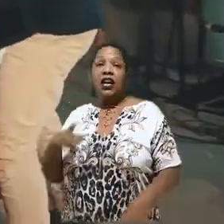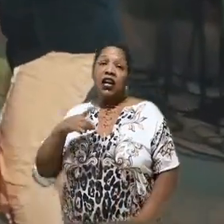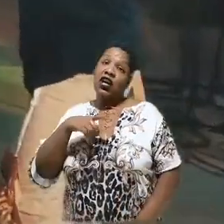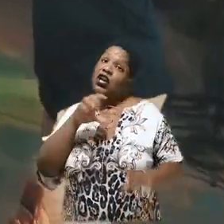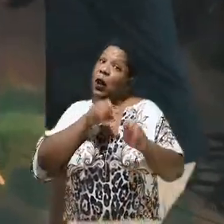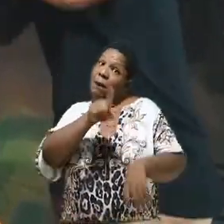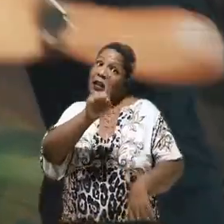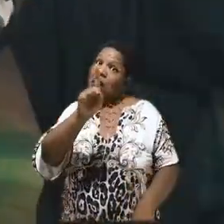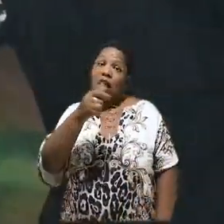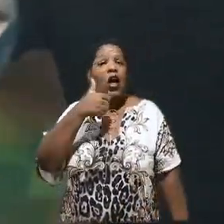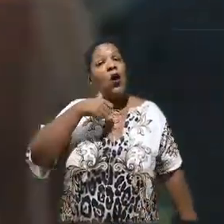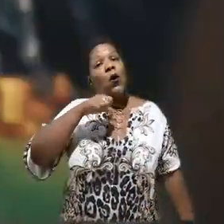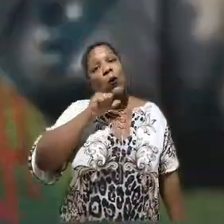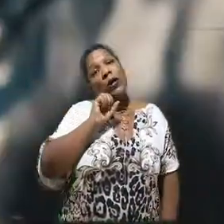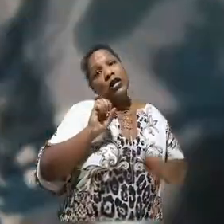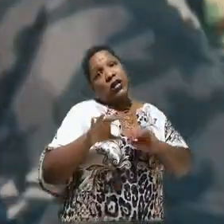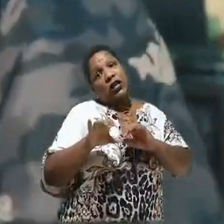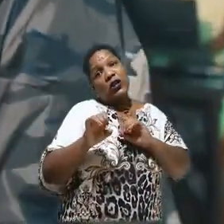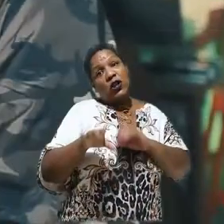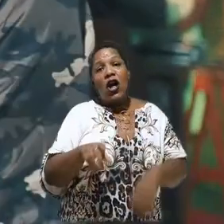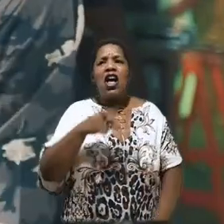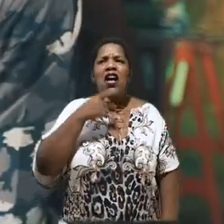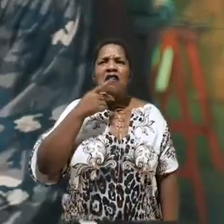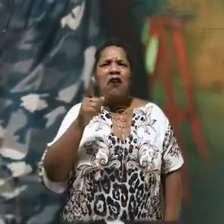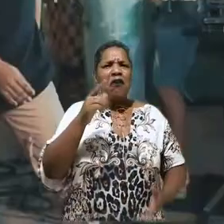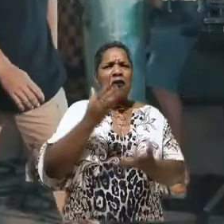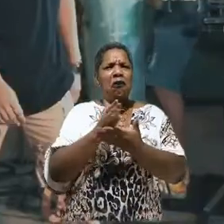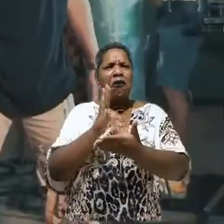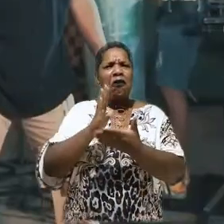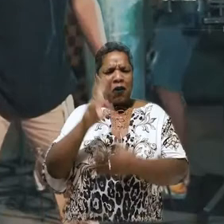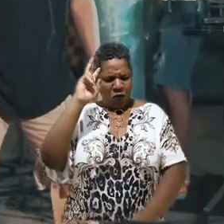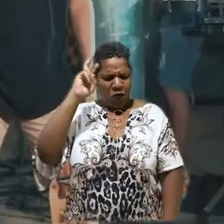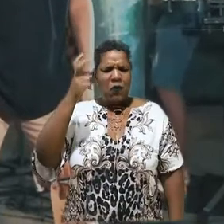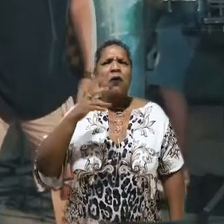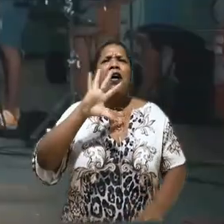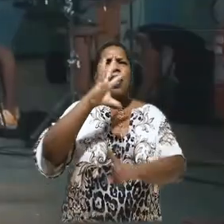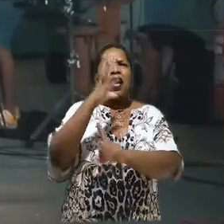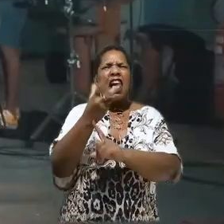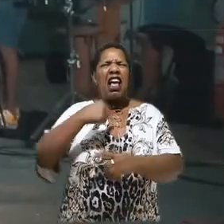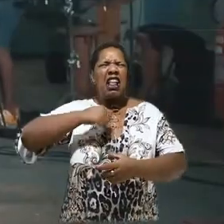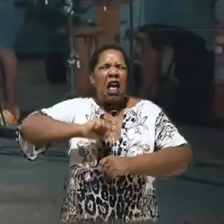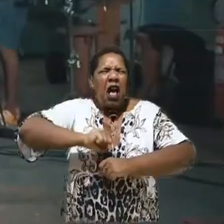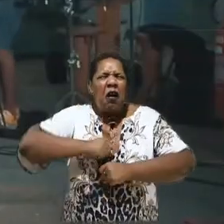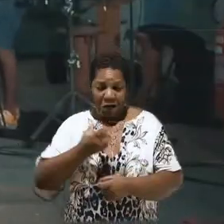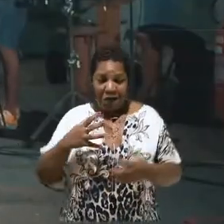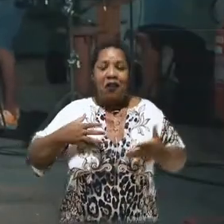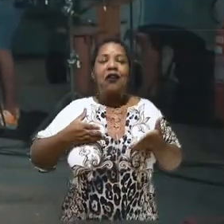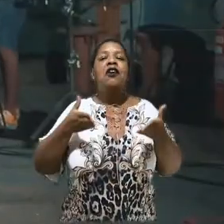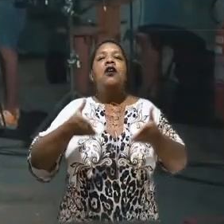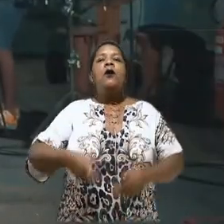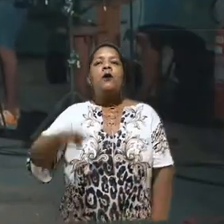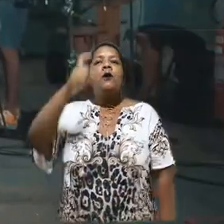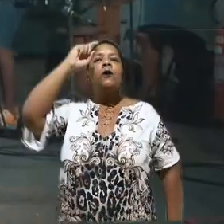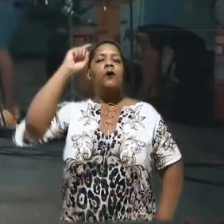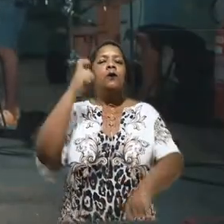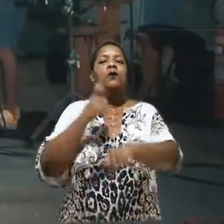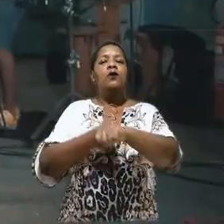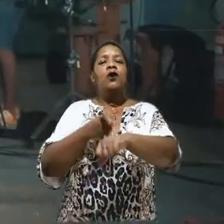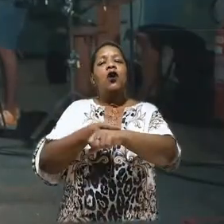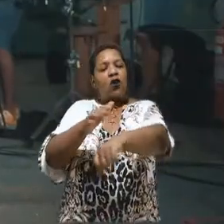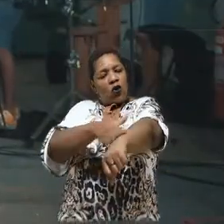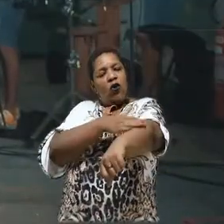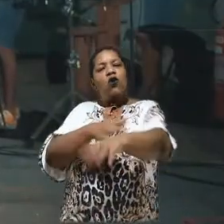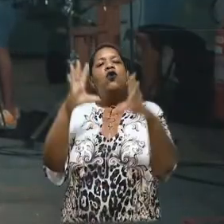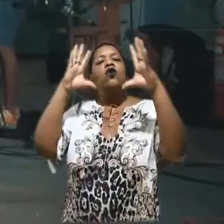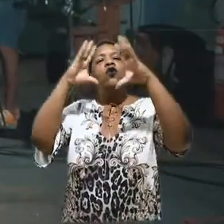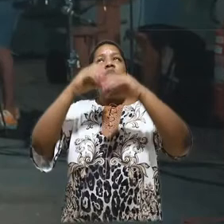tirou a e ele disse que na altura quem que eu tô a minha vida agora abertura nova assinatura de